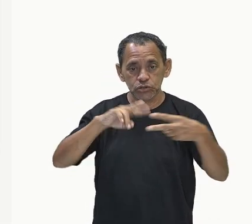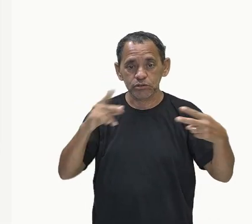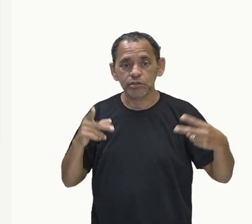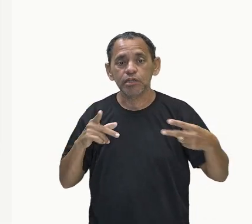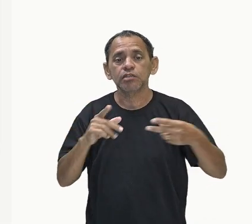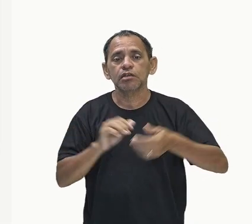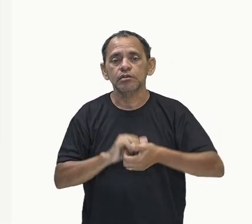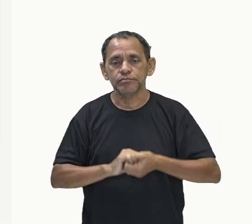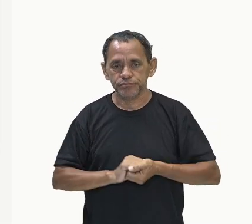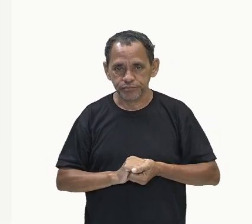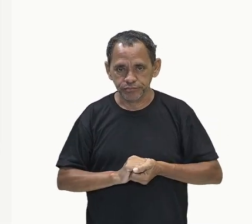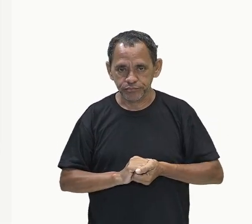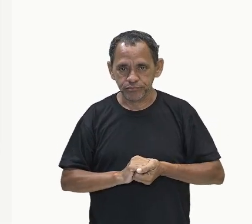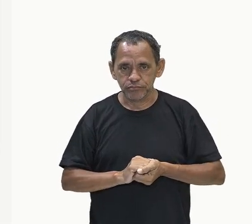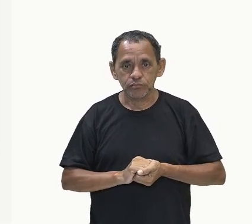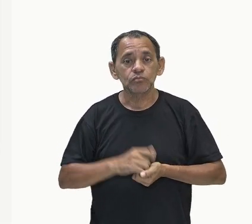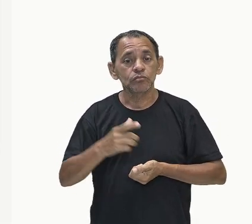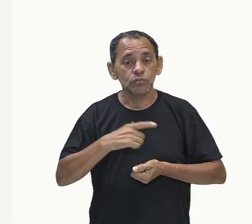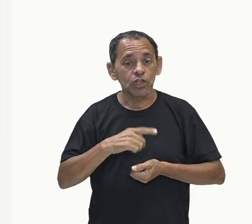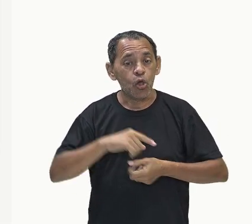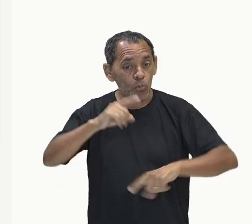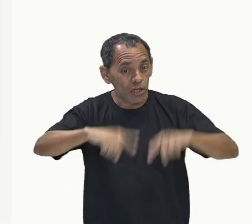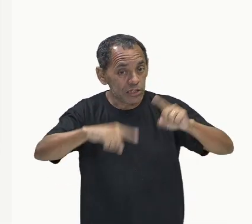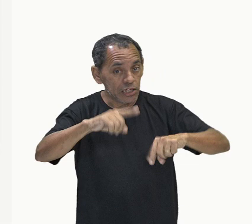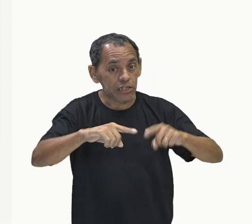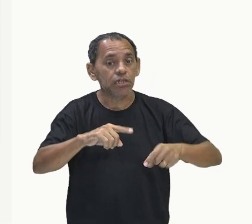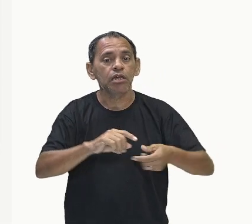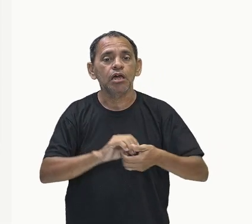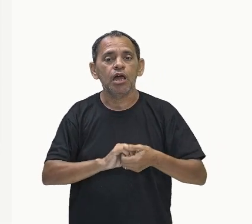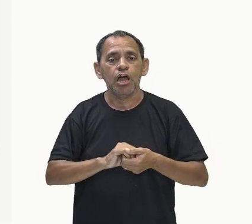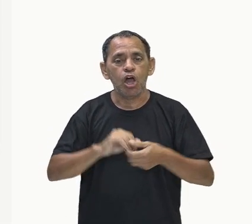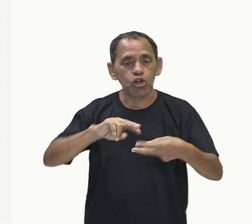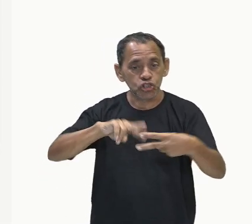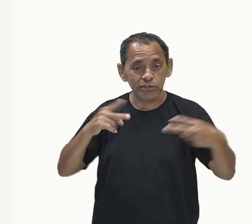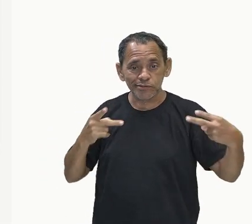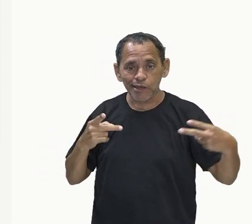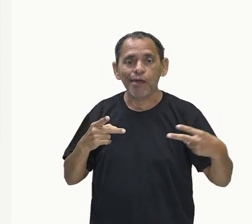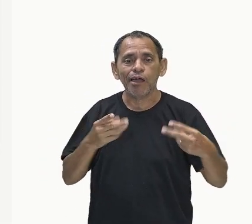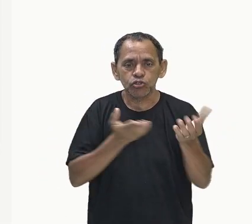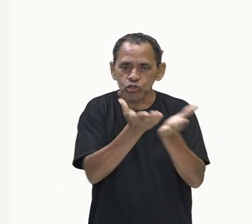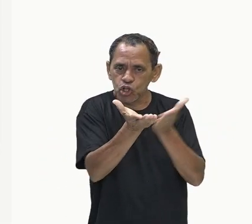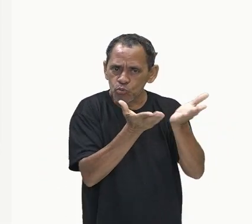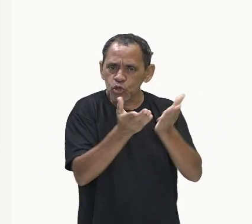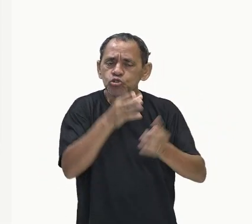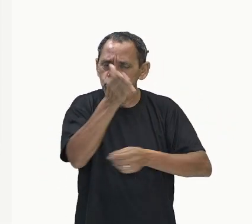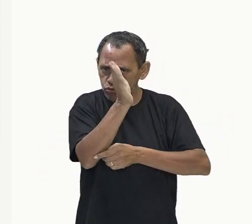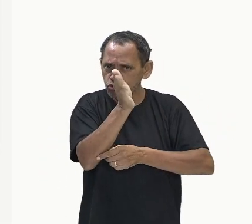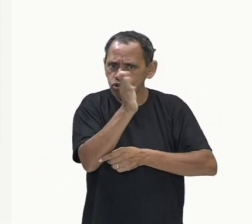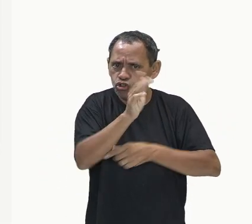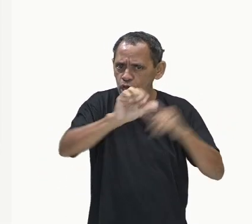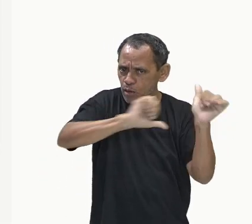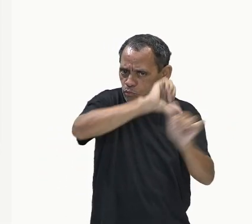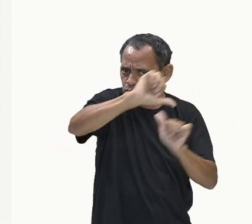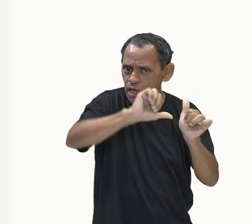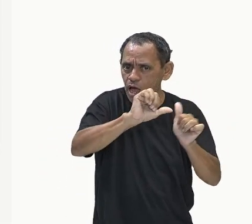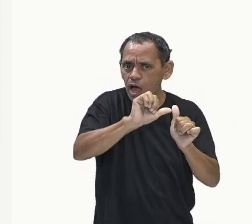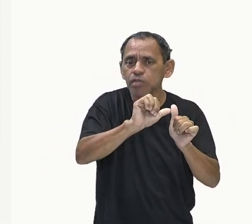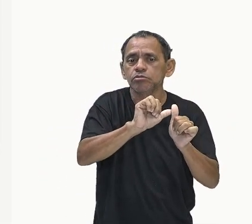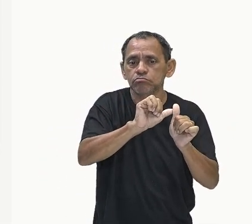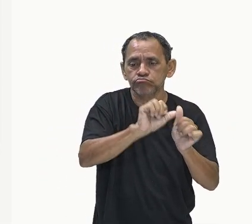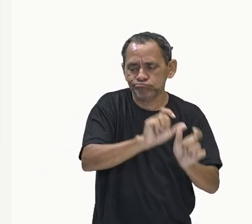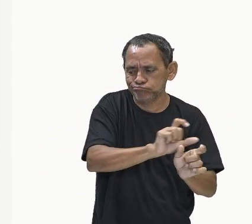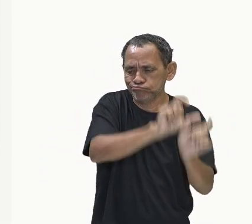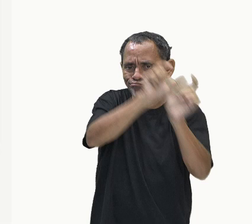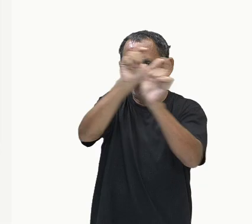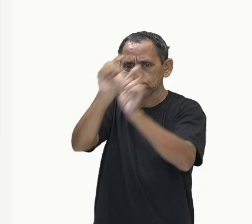em pegar um material genético terapêutico que já foi modificado e inserir ele